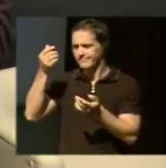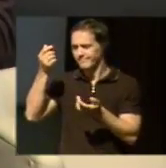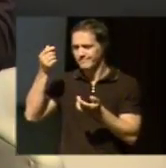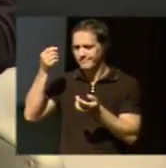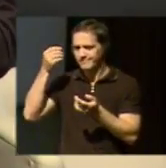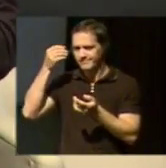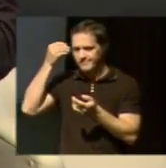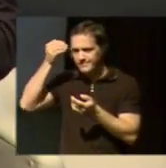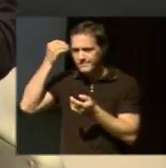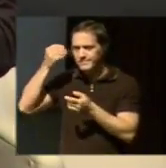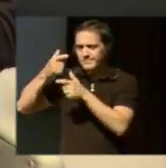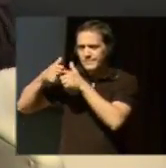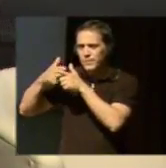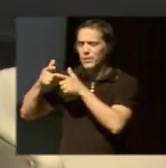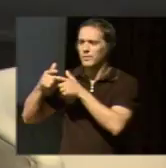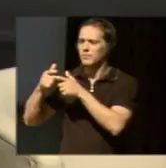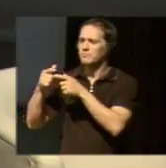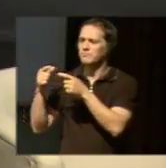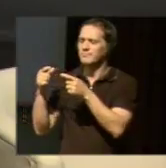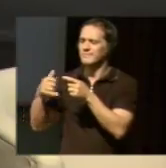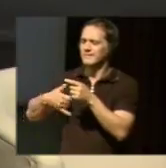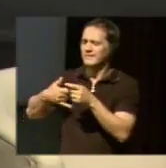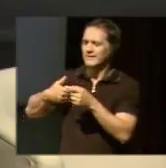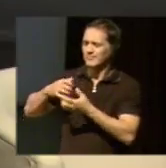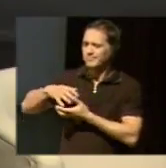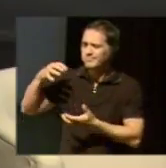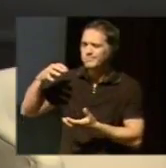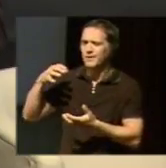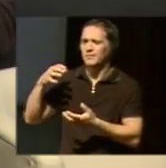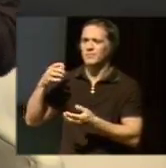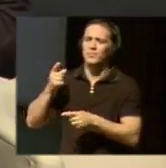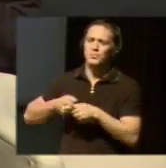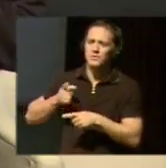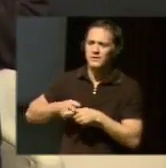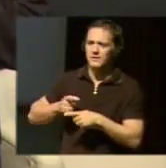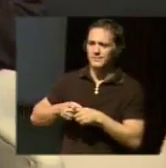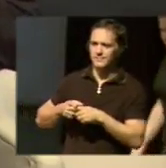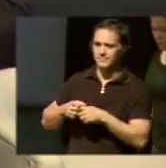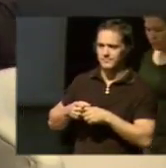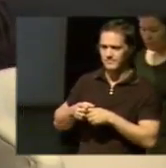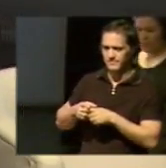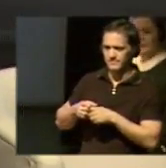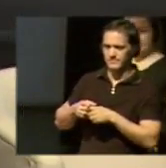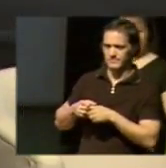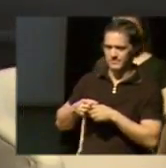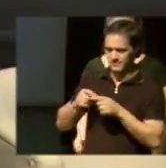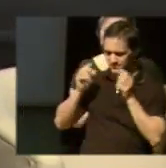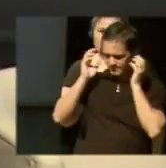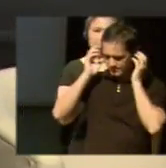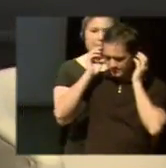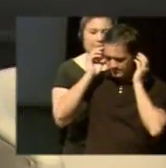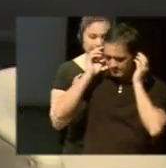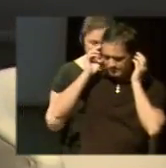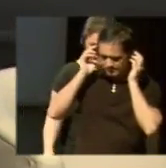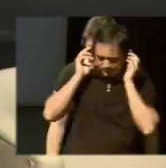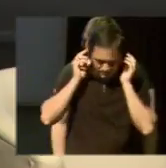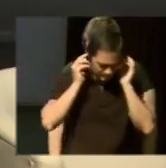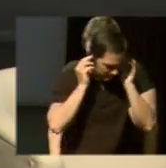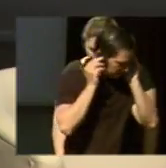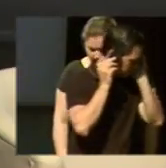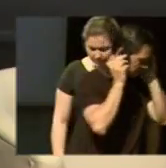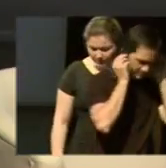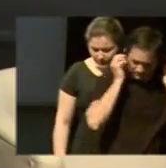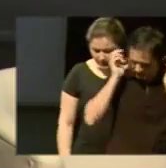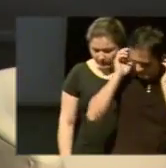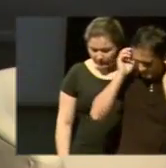idade avançada, o que se faz quando a gente tem a suspeita de que um familiar tenha demência, quais